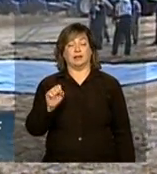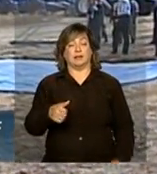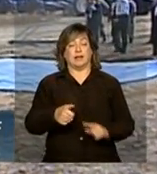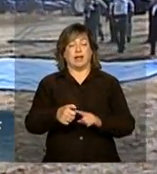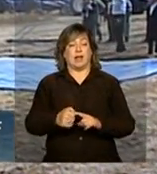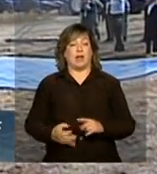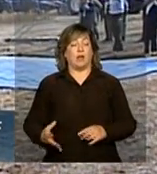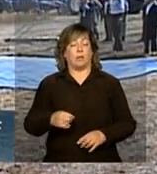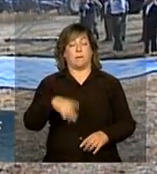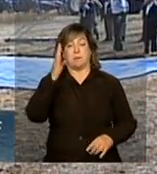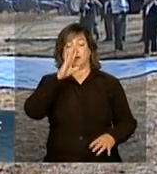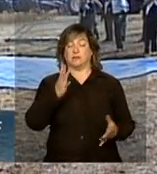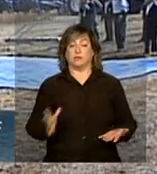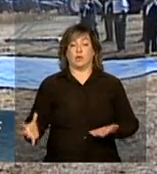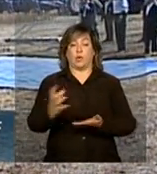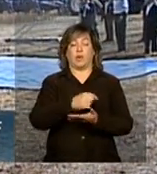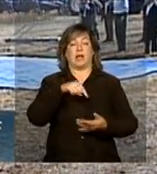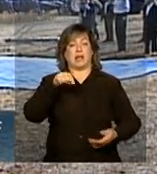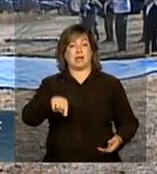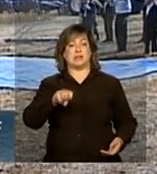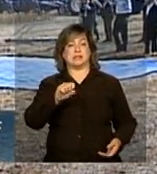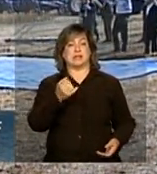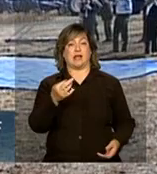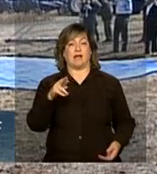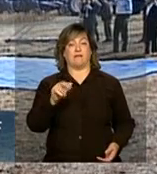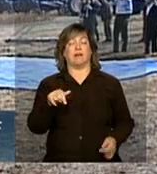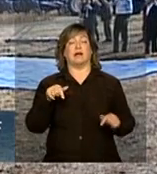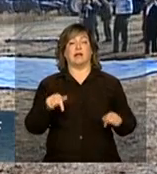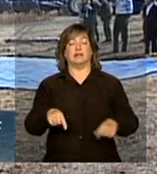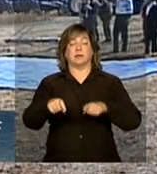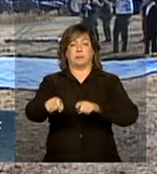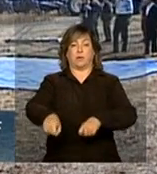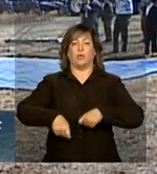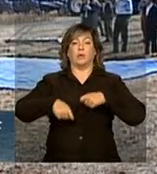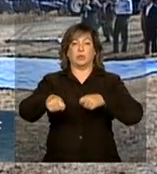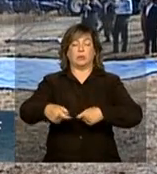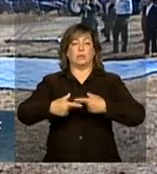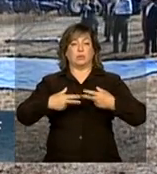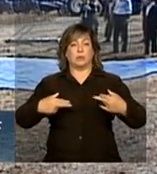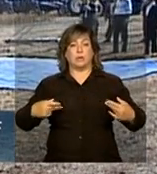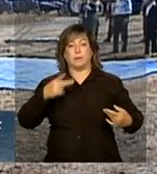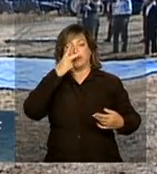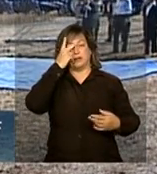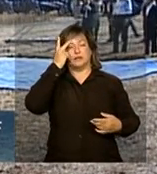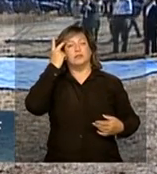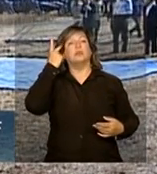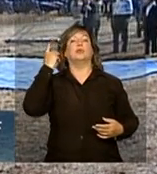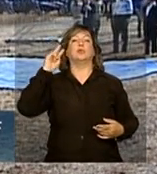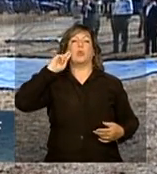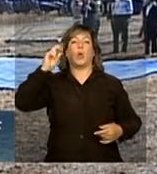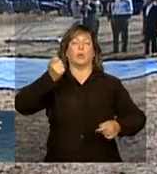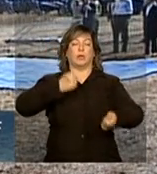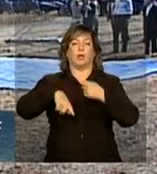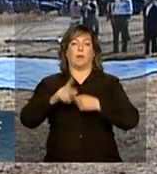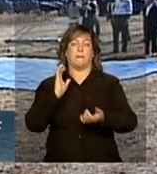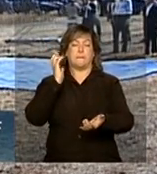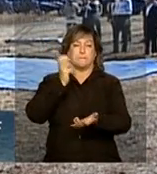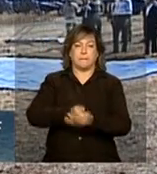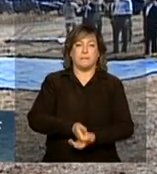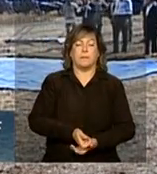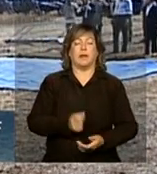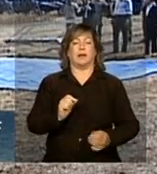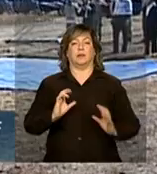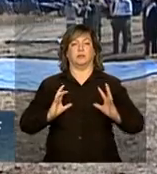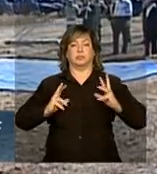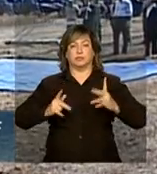nesta safra esses produtores suais aí T investido em maquinários para dar conta